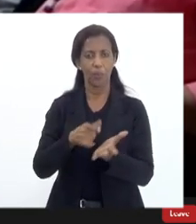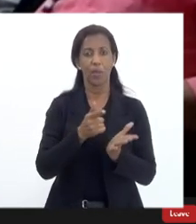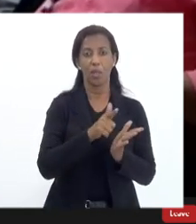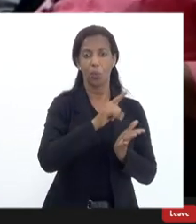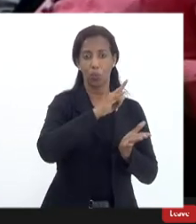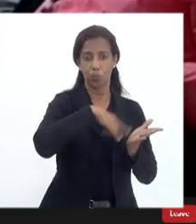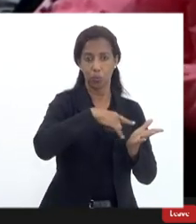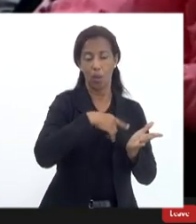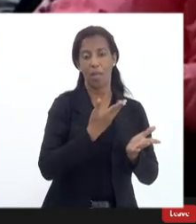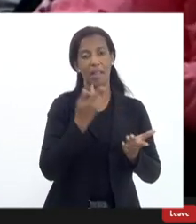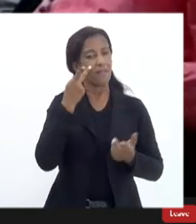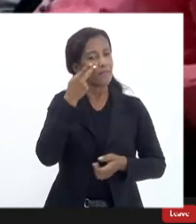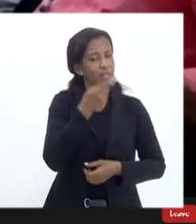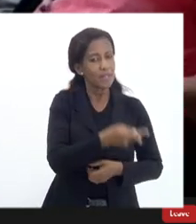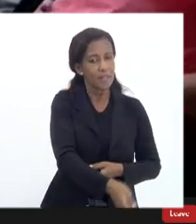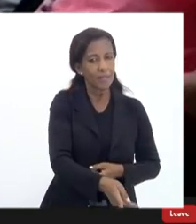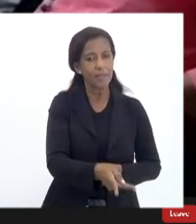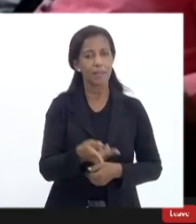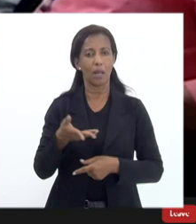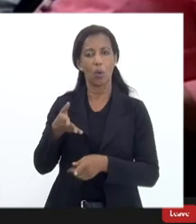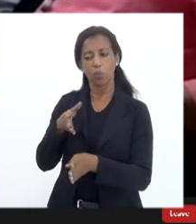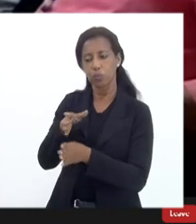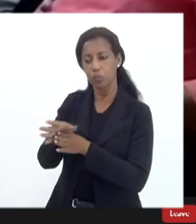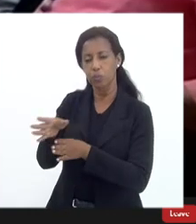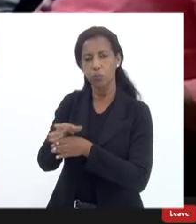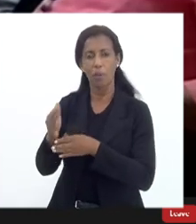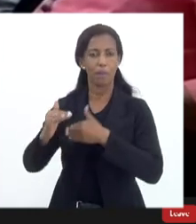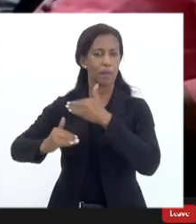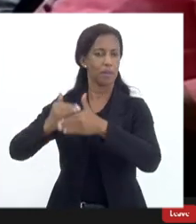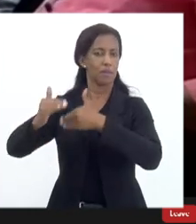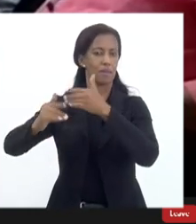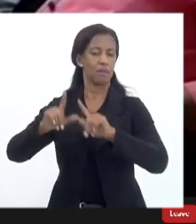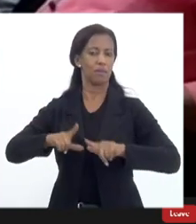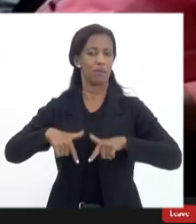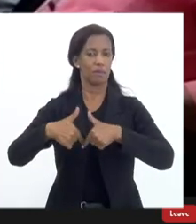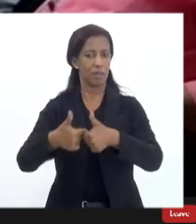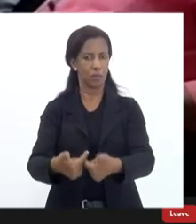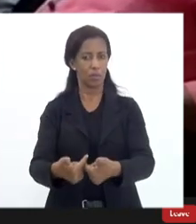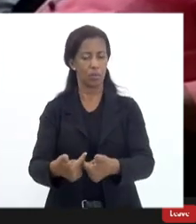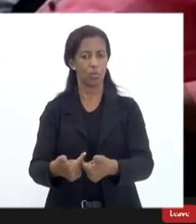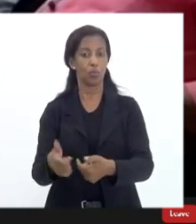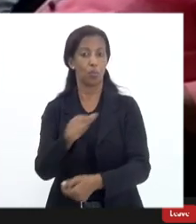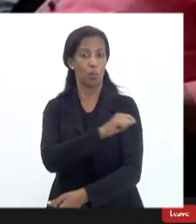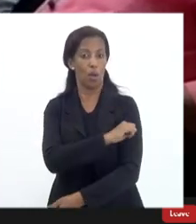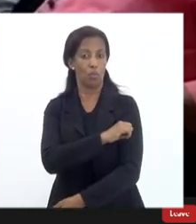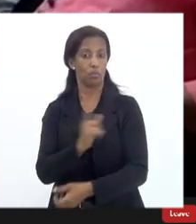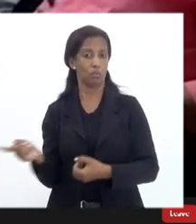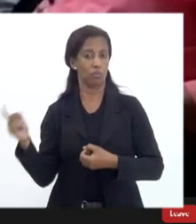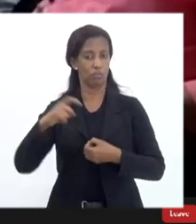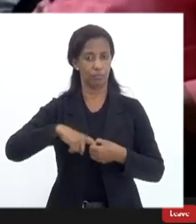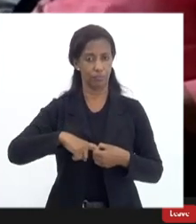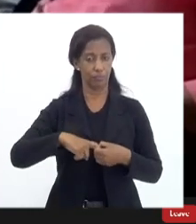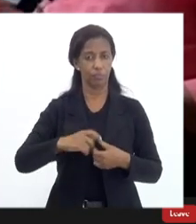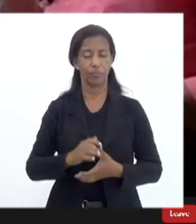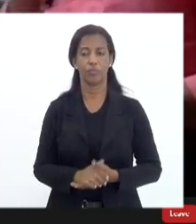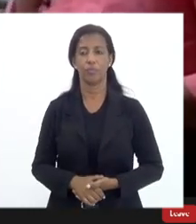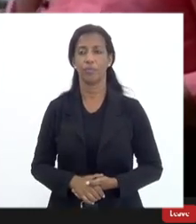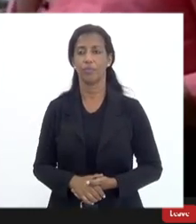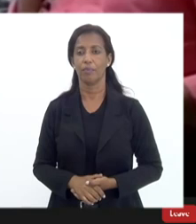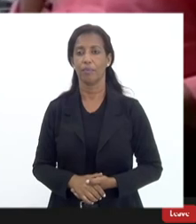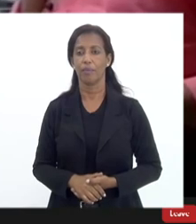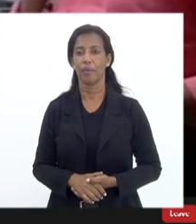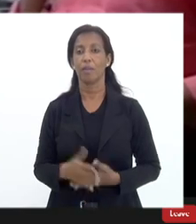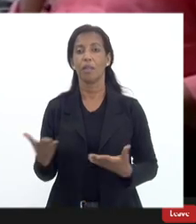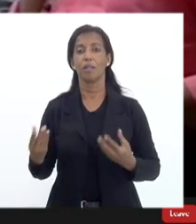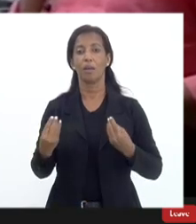e orientação para que possam desenvolver ações para trazer o aluno de volta. Então, ele